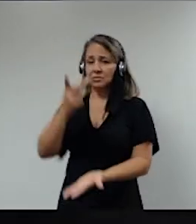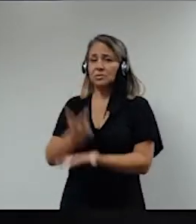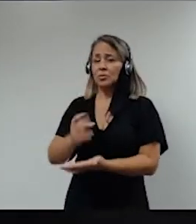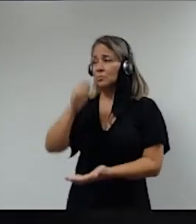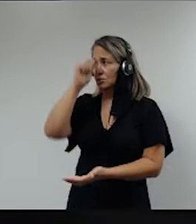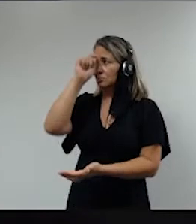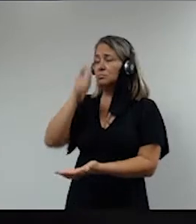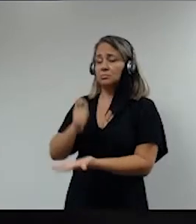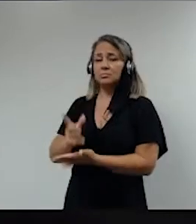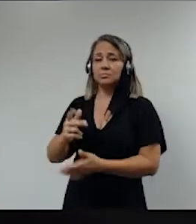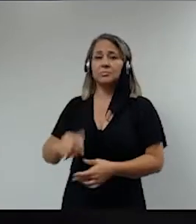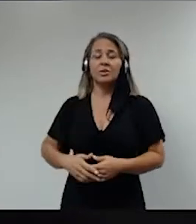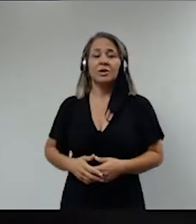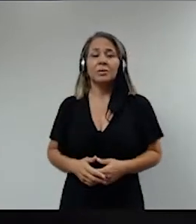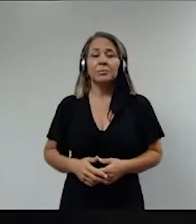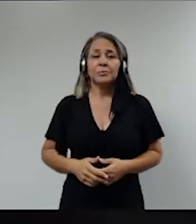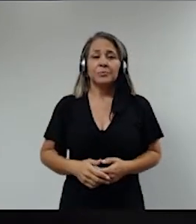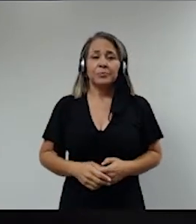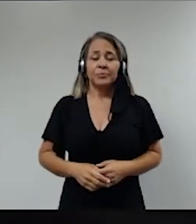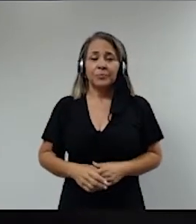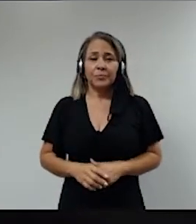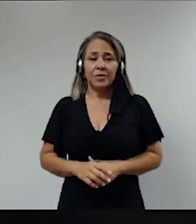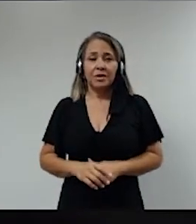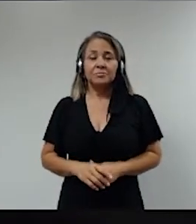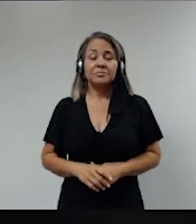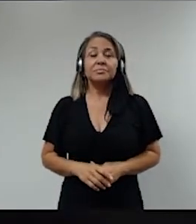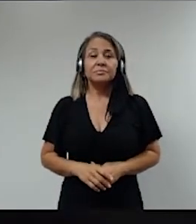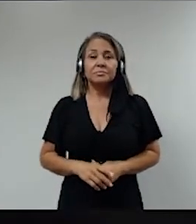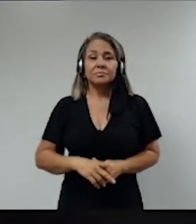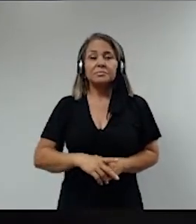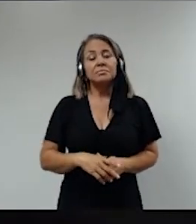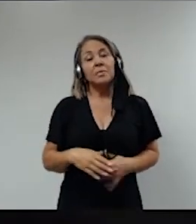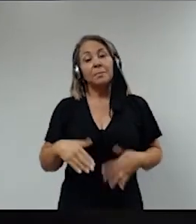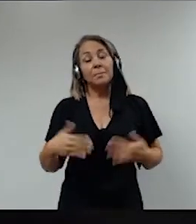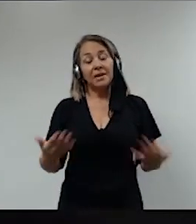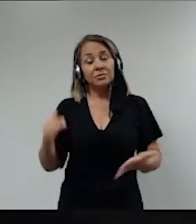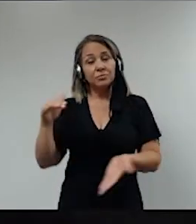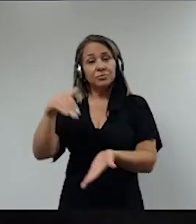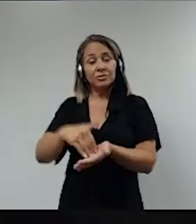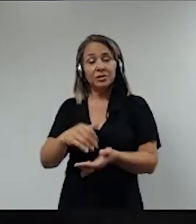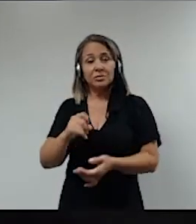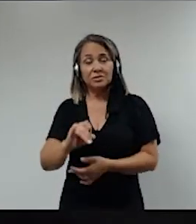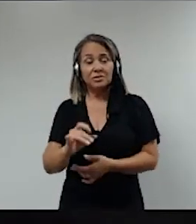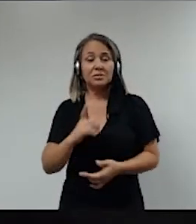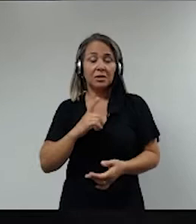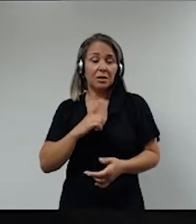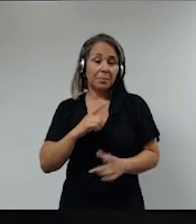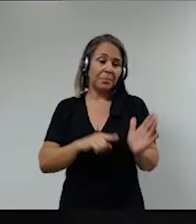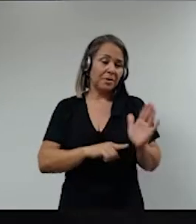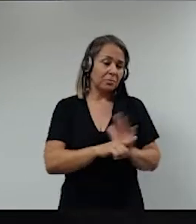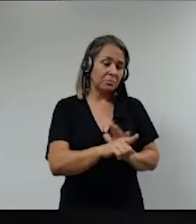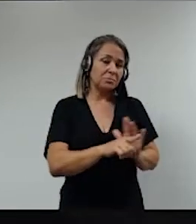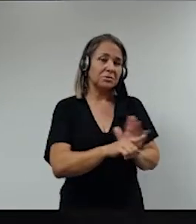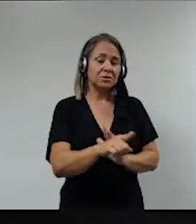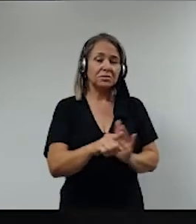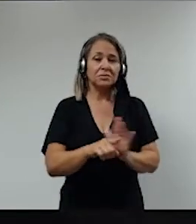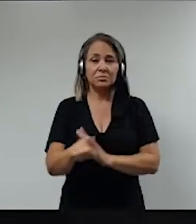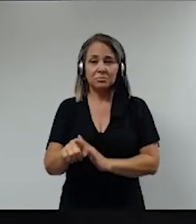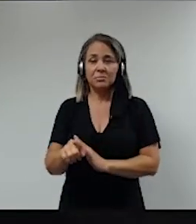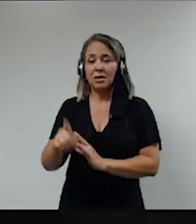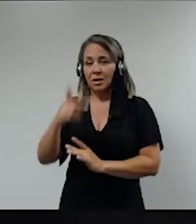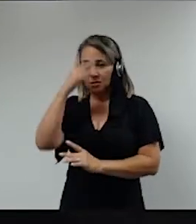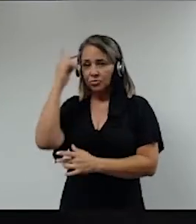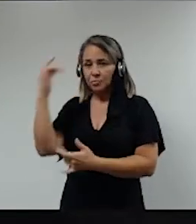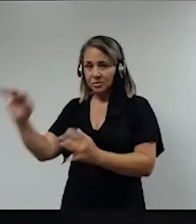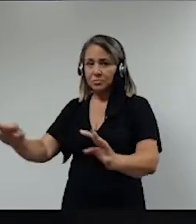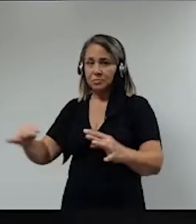o senhor nos colocou. Mas, obviamente, ao final, caso haja perguntas suas ou perguntas da plateia,